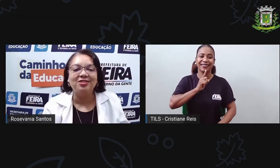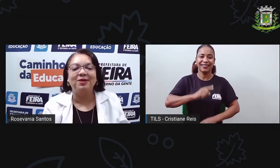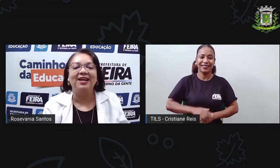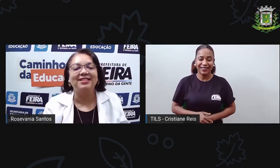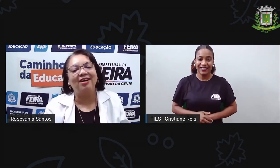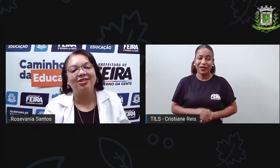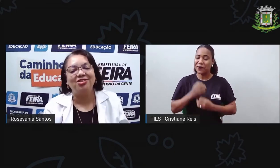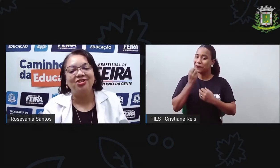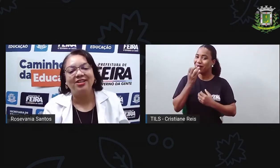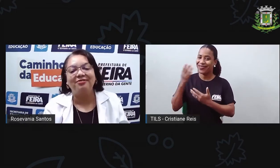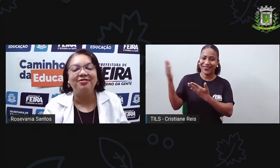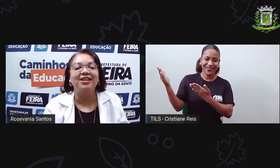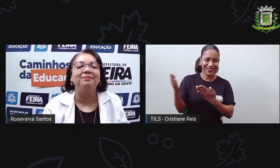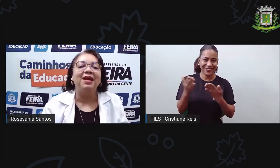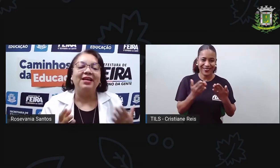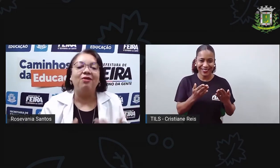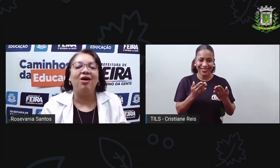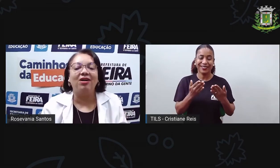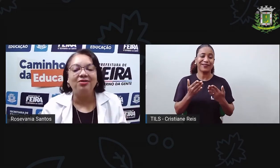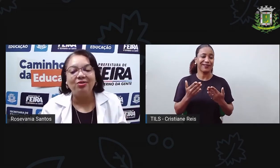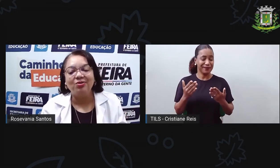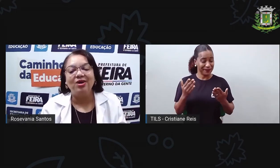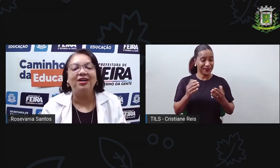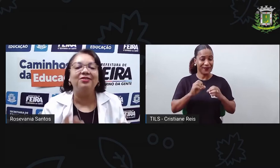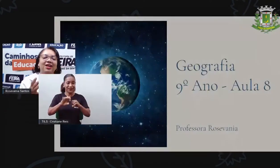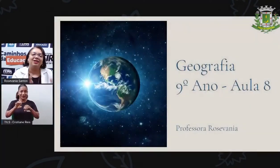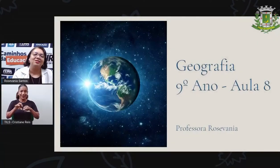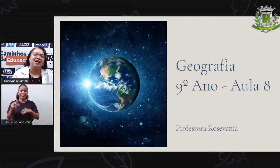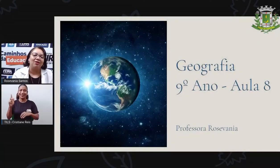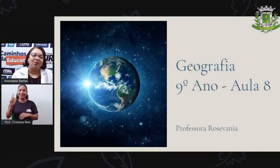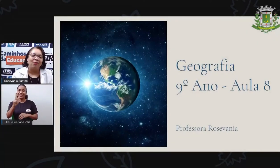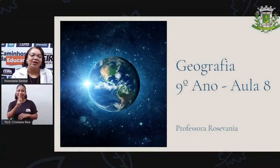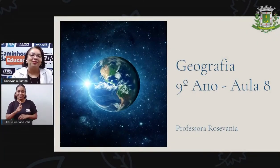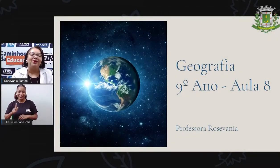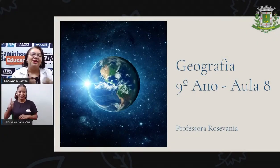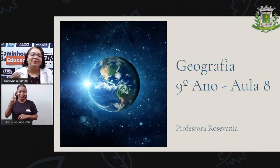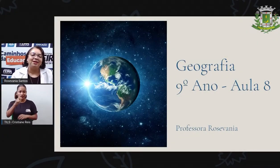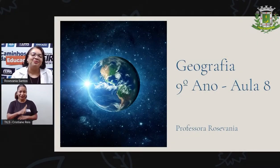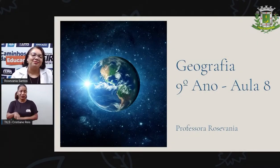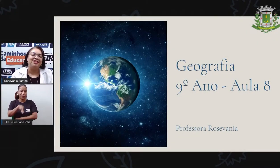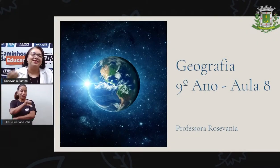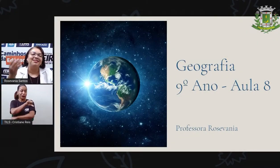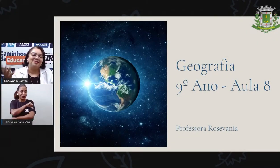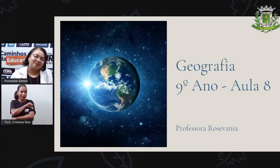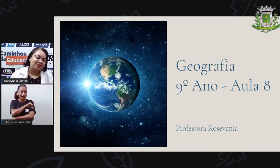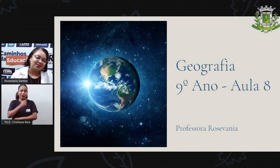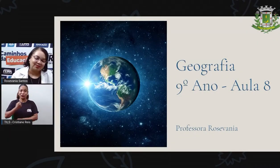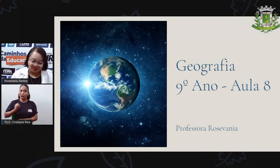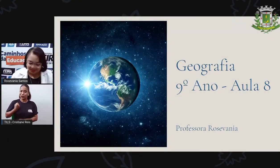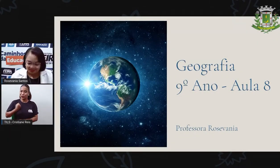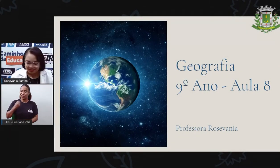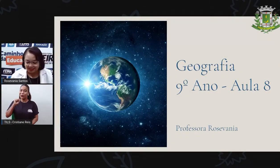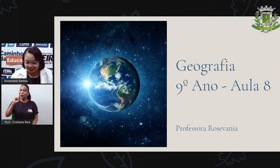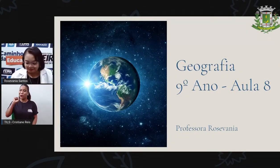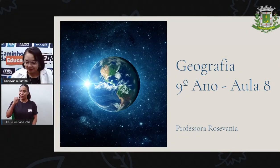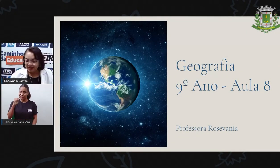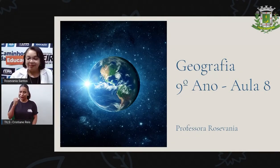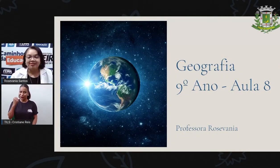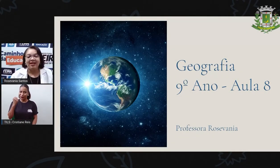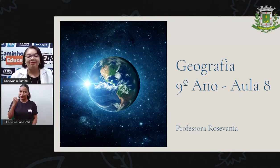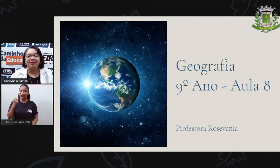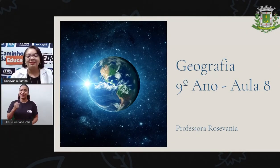-vindos para essa aula de Geografia, que é uma aula do nono ano, que é a nossa aula 8. E, mais uma vez, eu sou a professora Rosivânia.